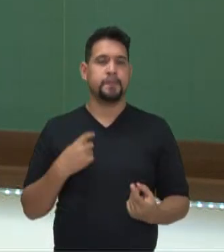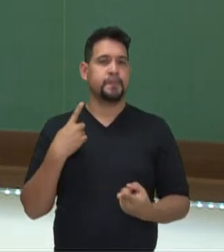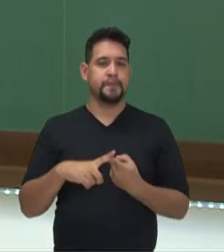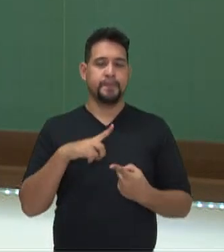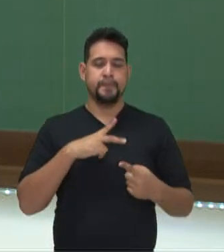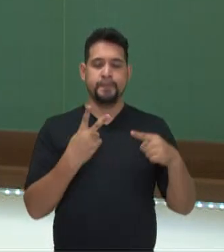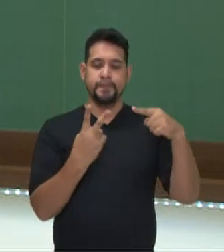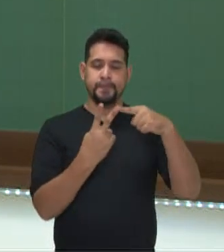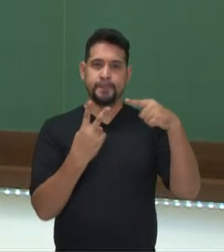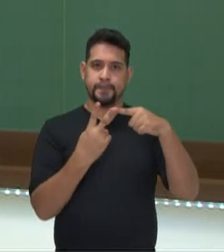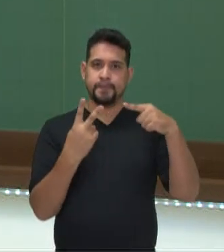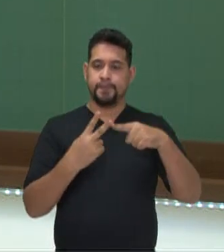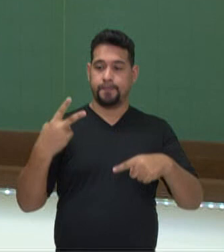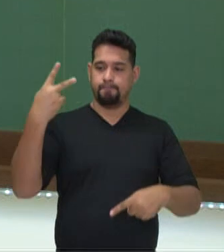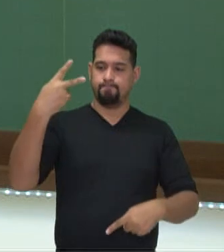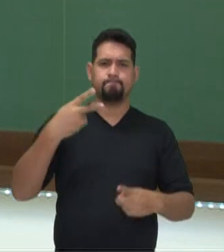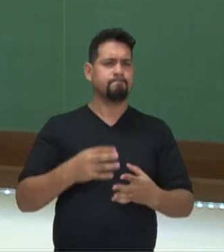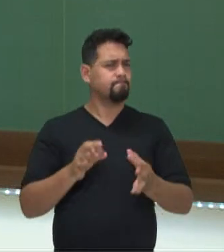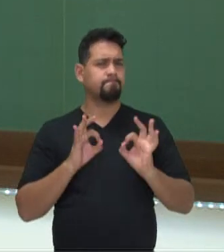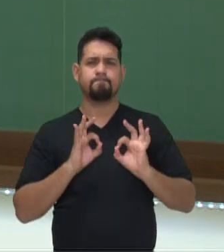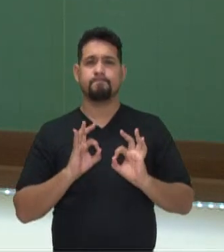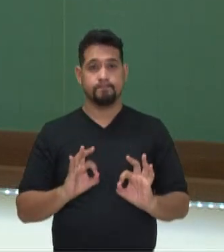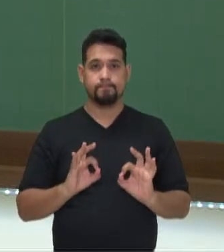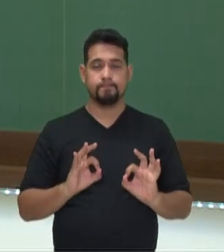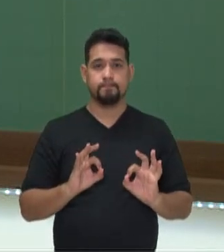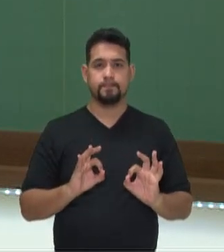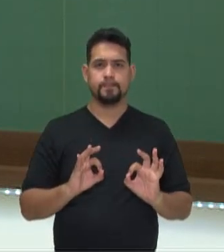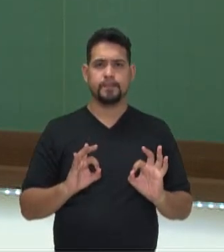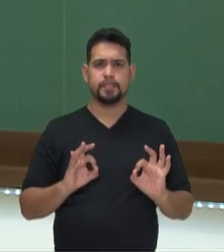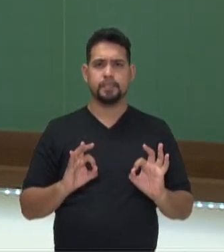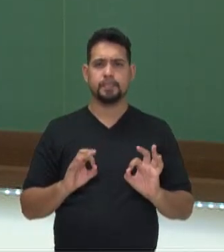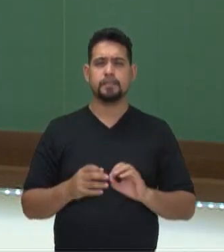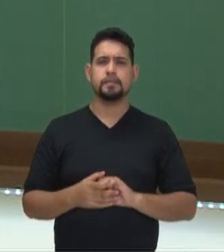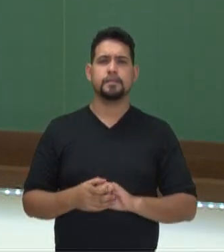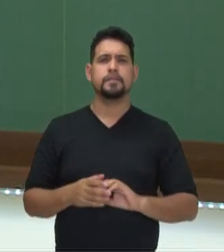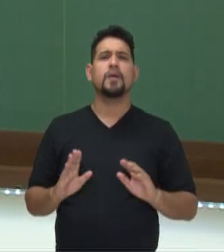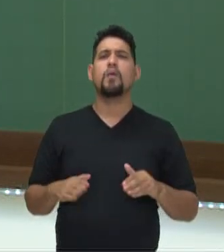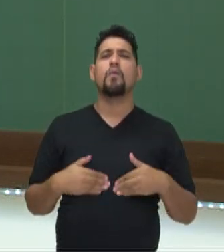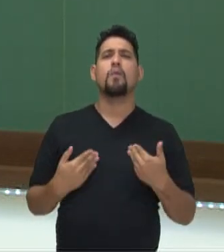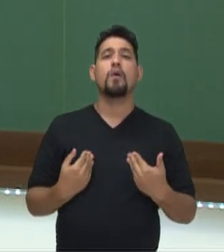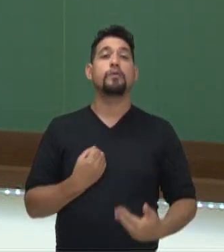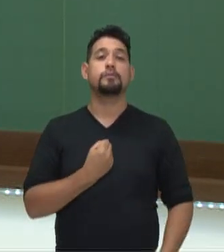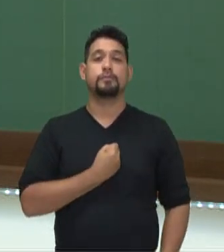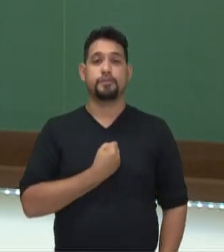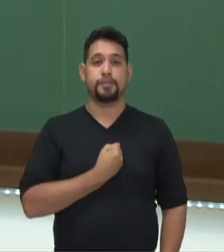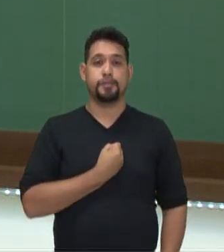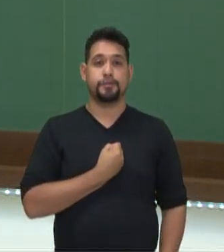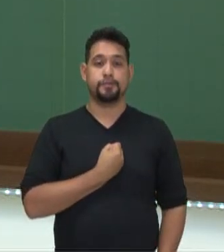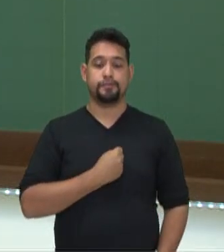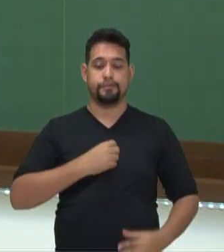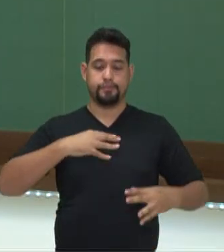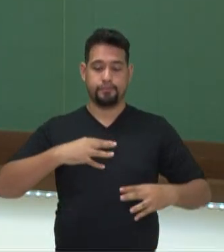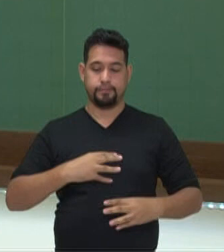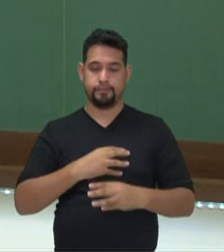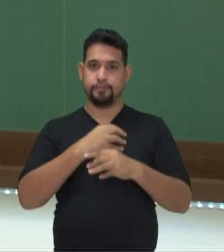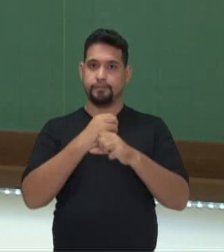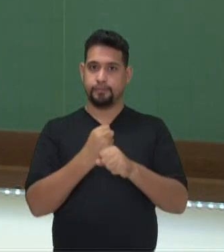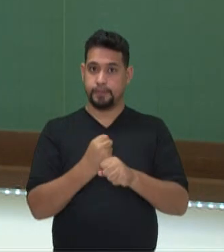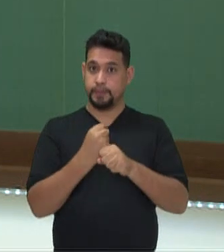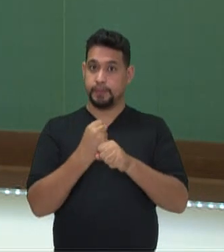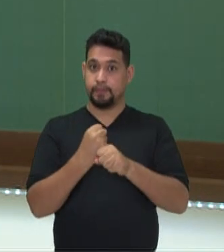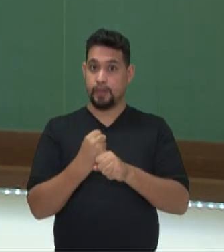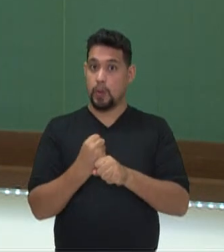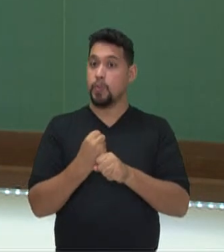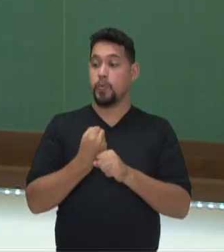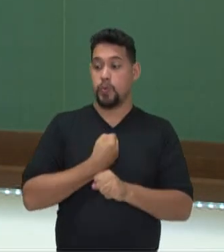raiz quadrada exata. Ou seja, qual seria então o número que multiplicado por ele